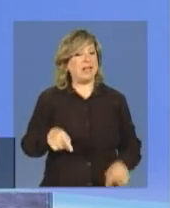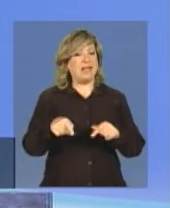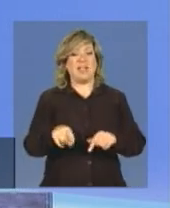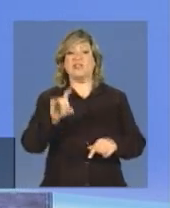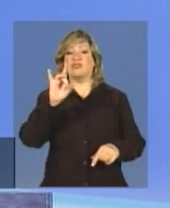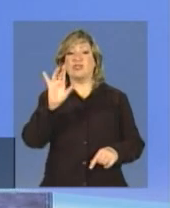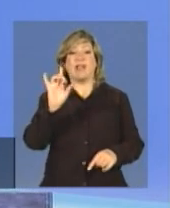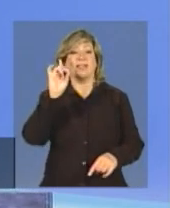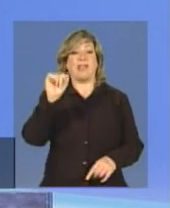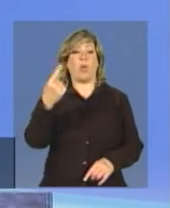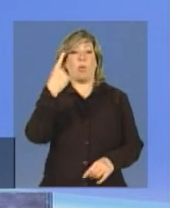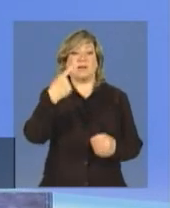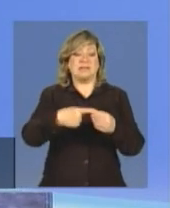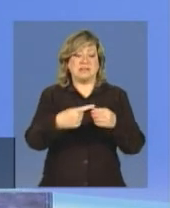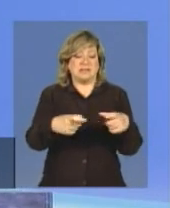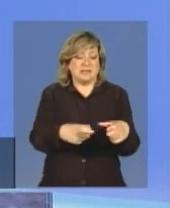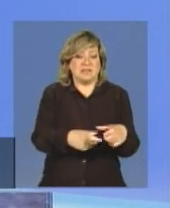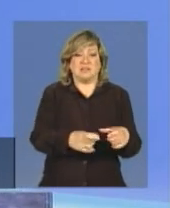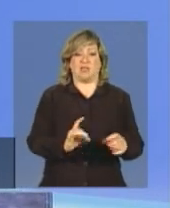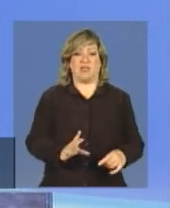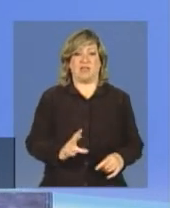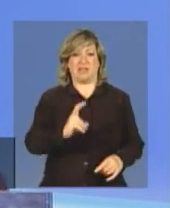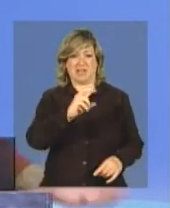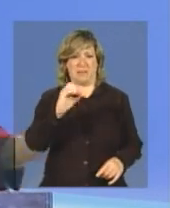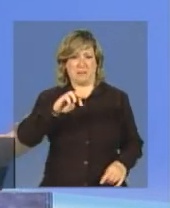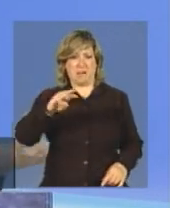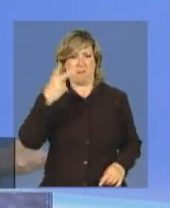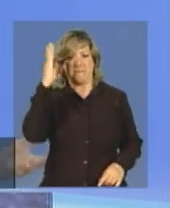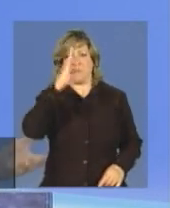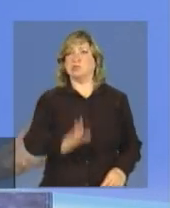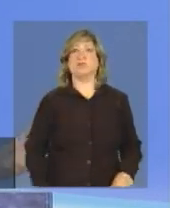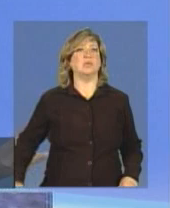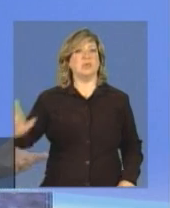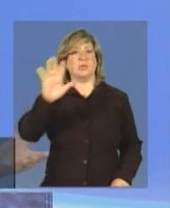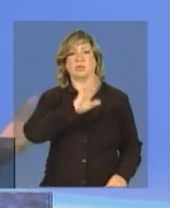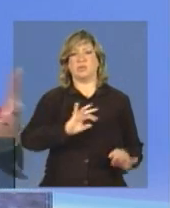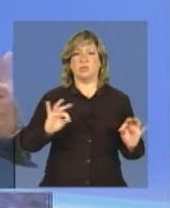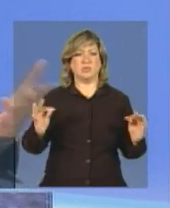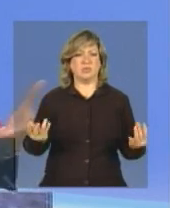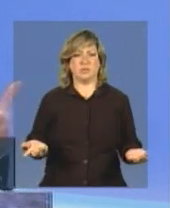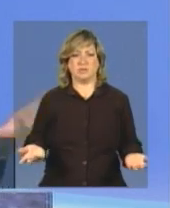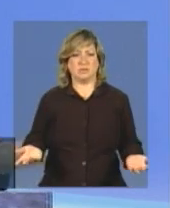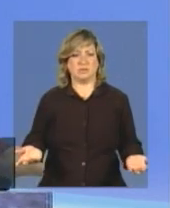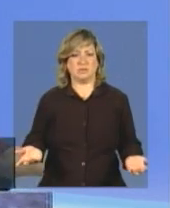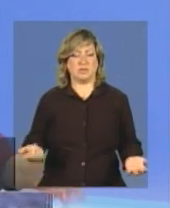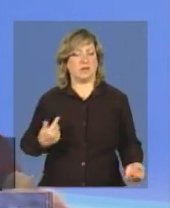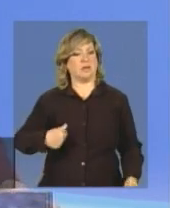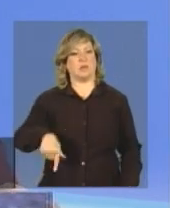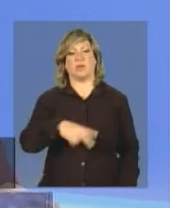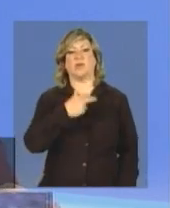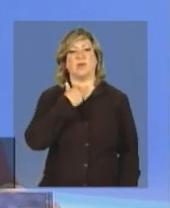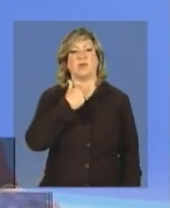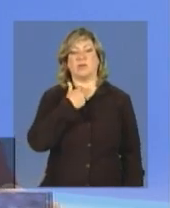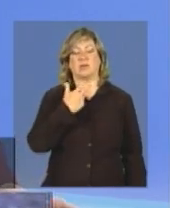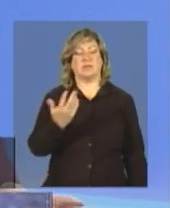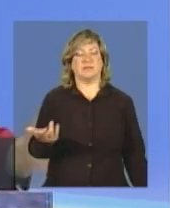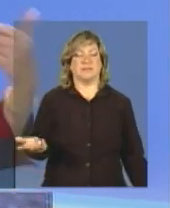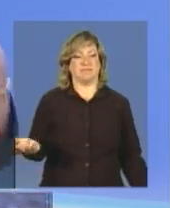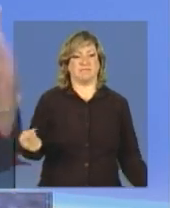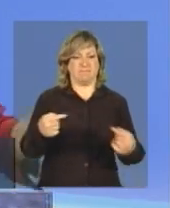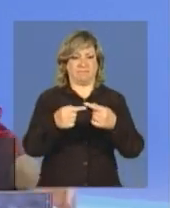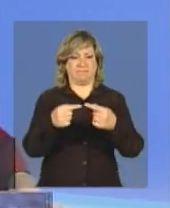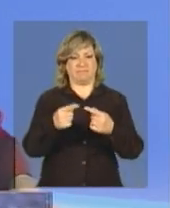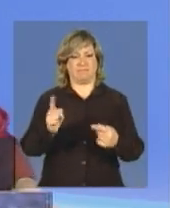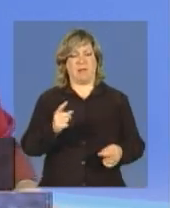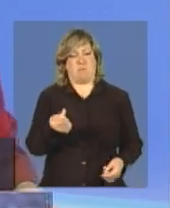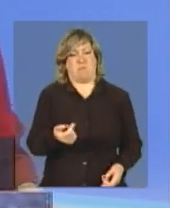cidade. Então, 500 milhões para o Brasil era algo que a gente não pode nem mencionar.